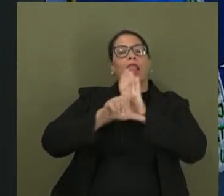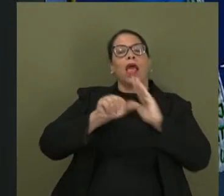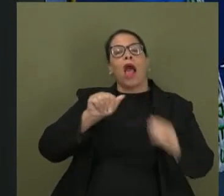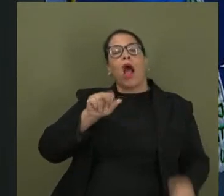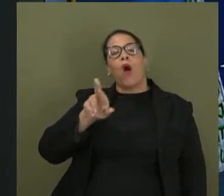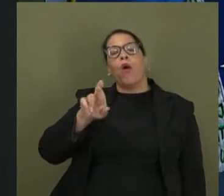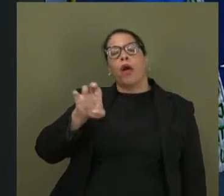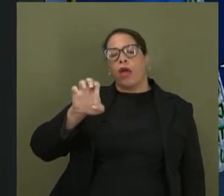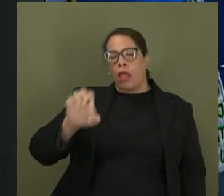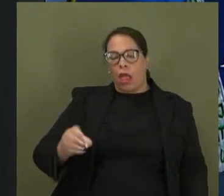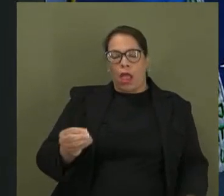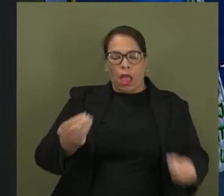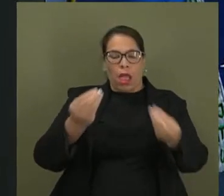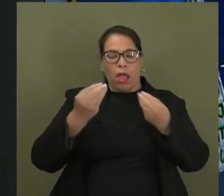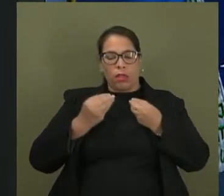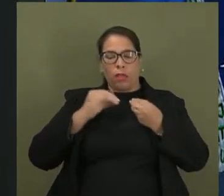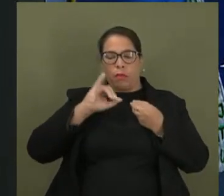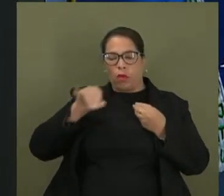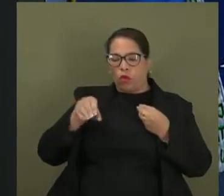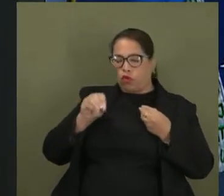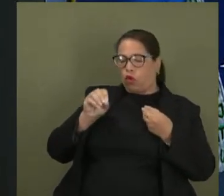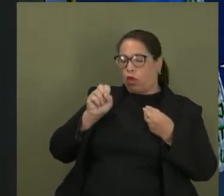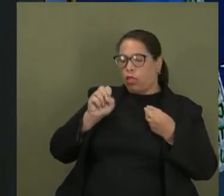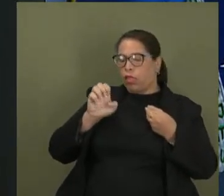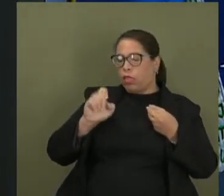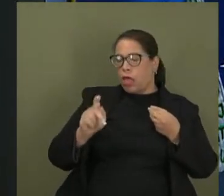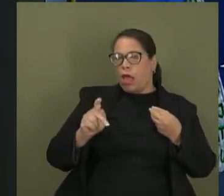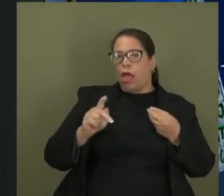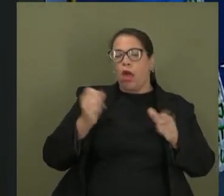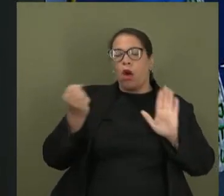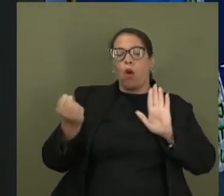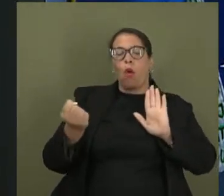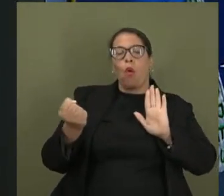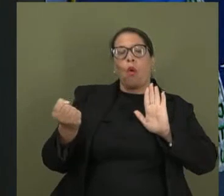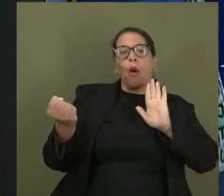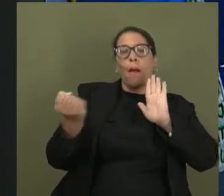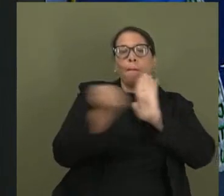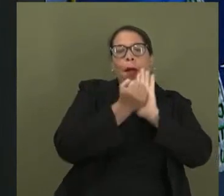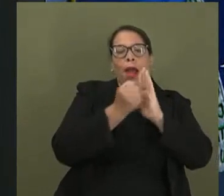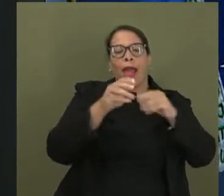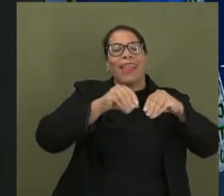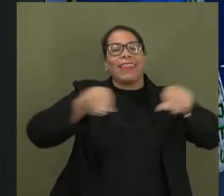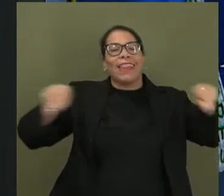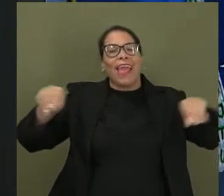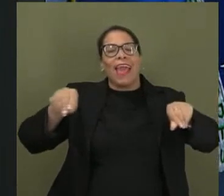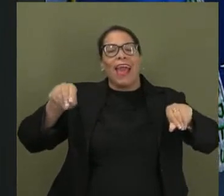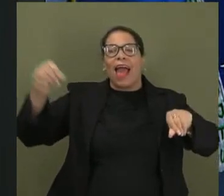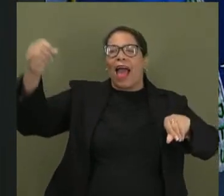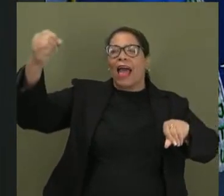do abolicionista José do Patrocínio o título de Terra da Luz.